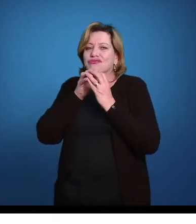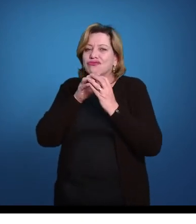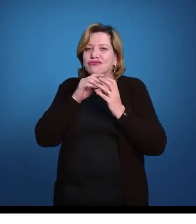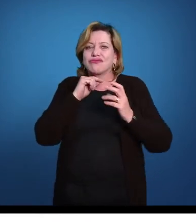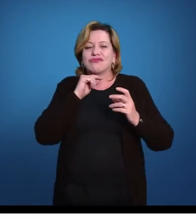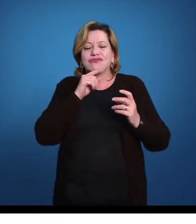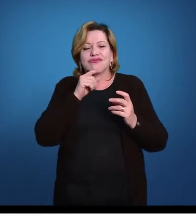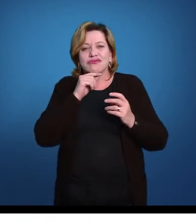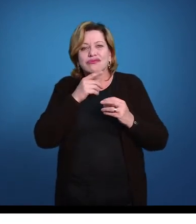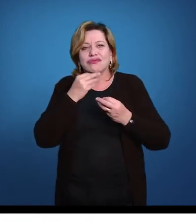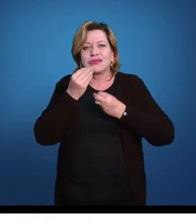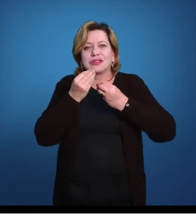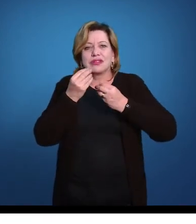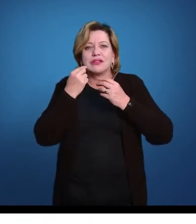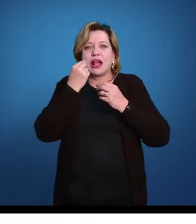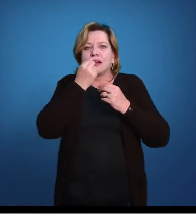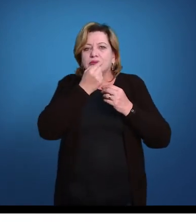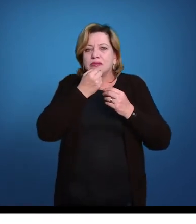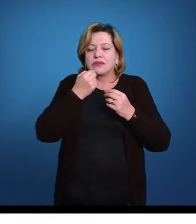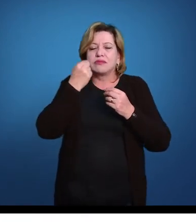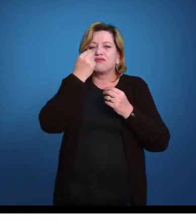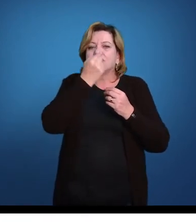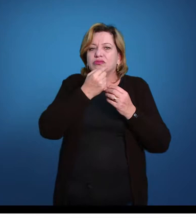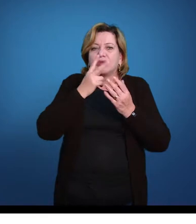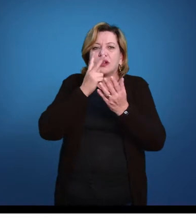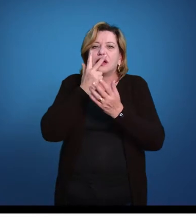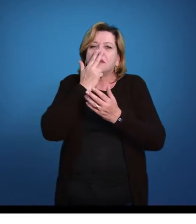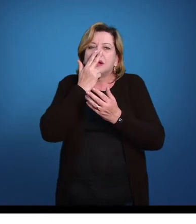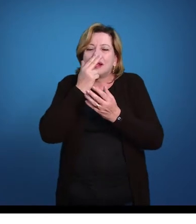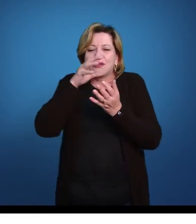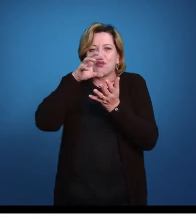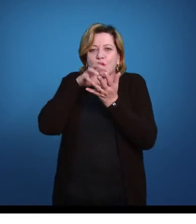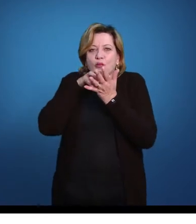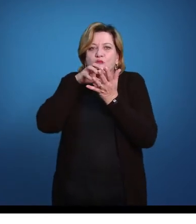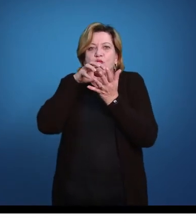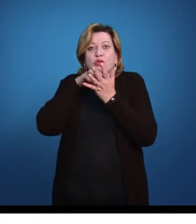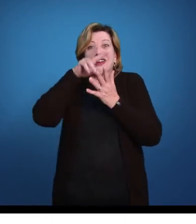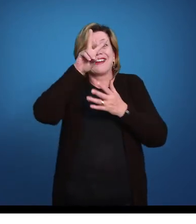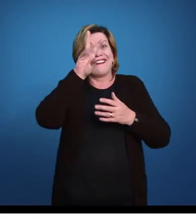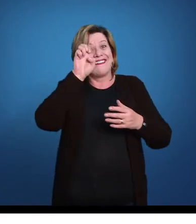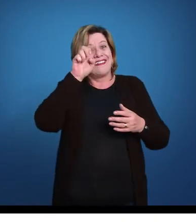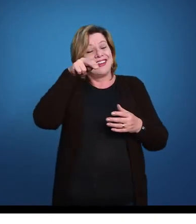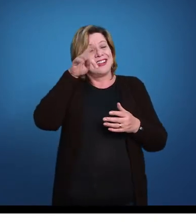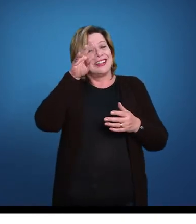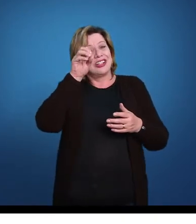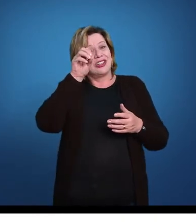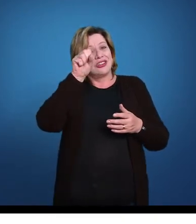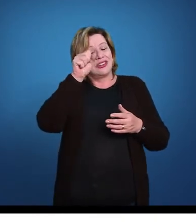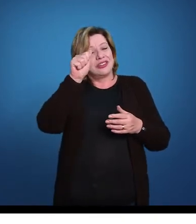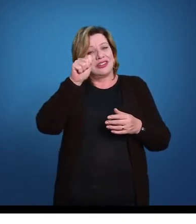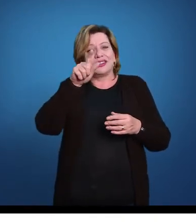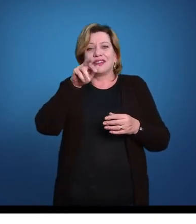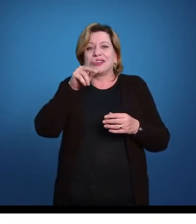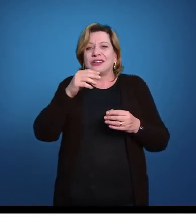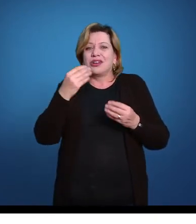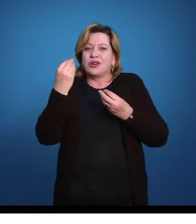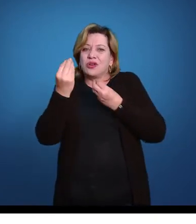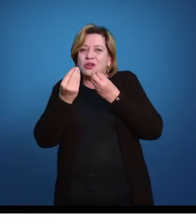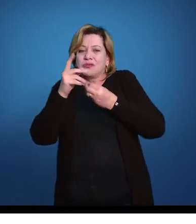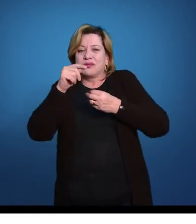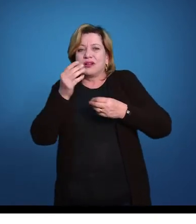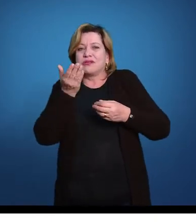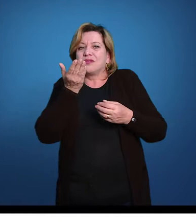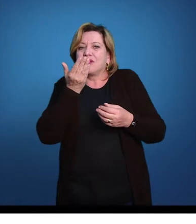articulação, a boca deles é circular, parece uma ventosa. Que inclusive é a forma de alimentação